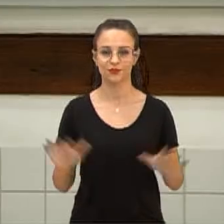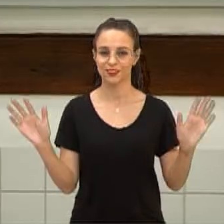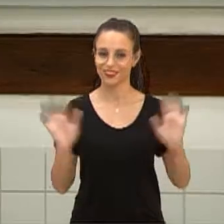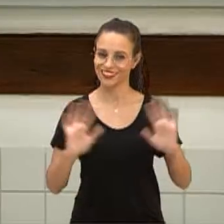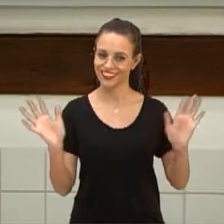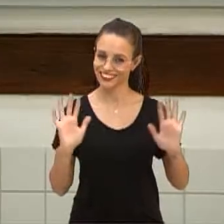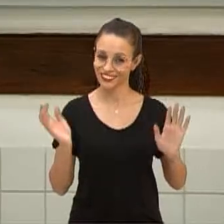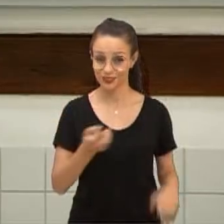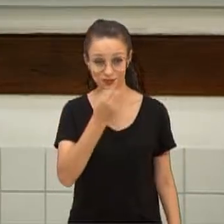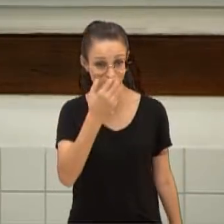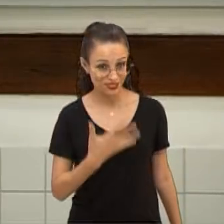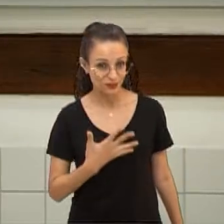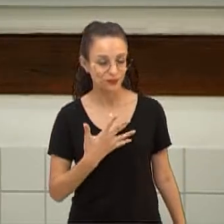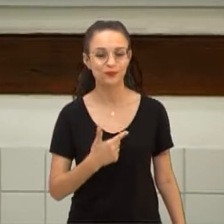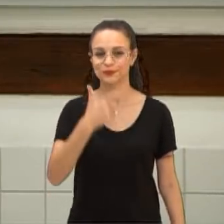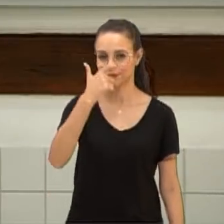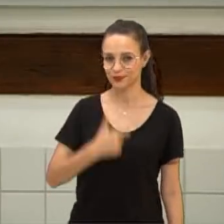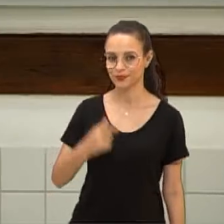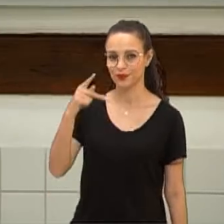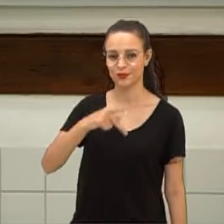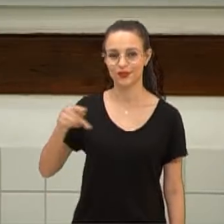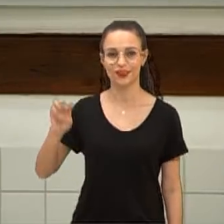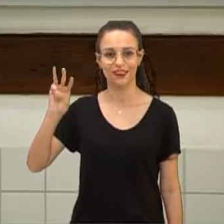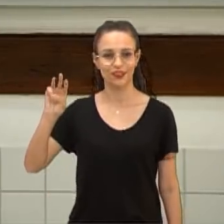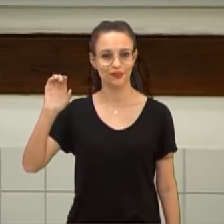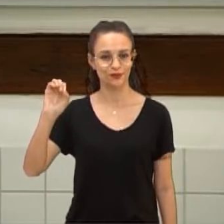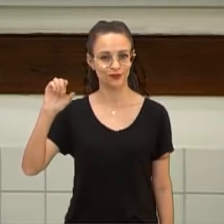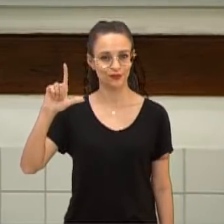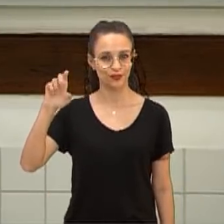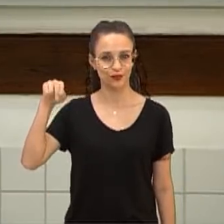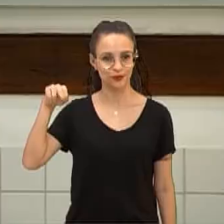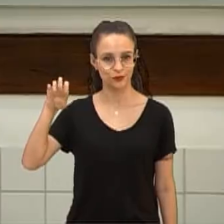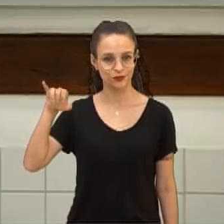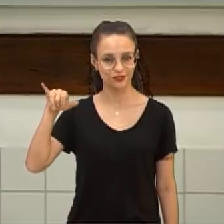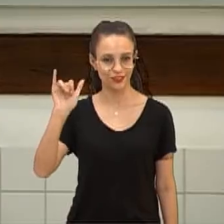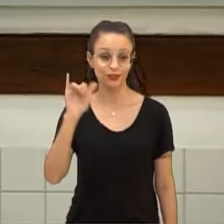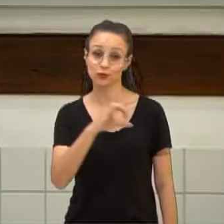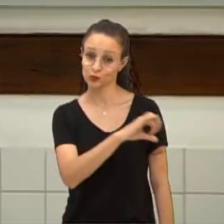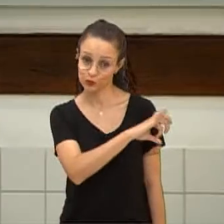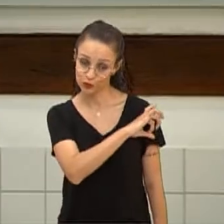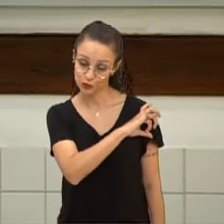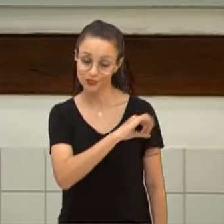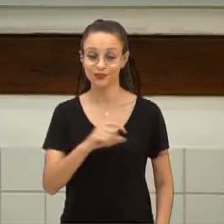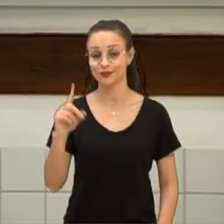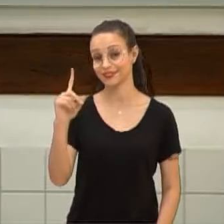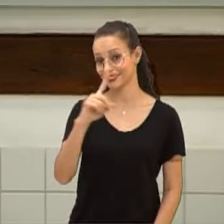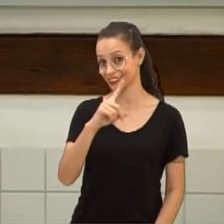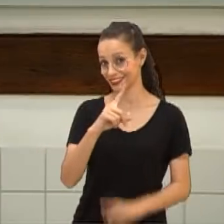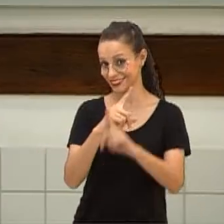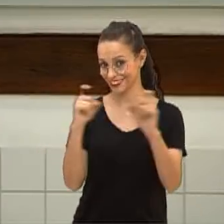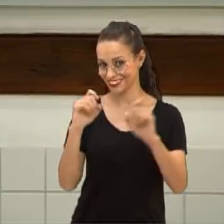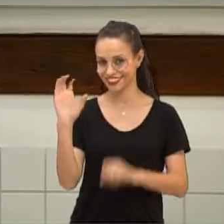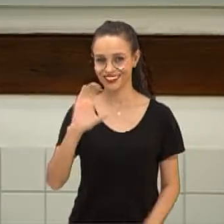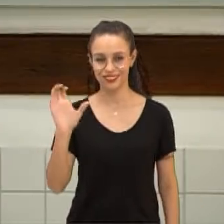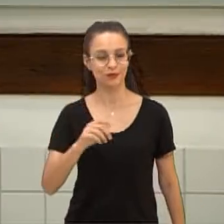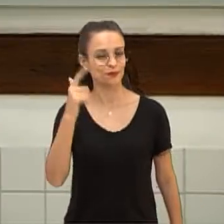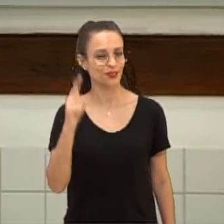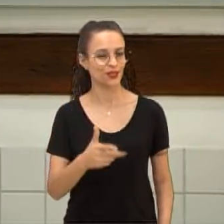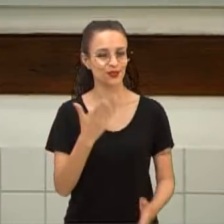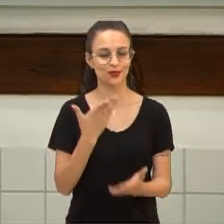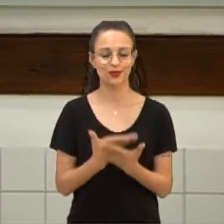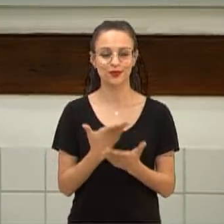Olá pessoal, tudo bem? Aqui é o professor Volney, sou professor do 9º ano de Ciências. Estou aqui para mais uma aula, onde